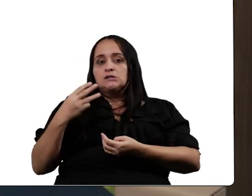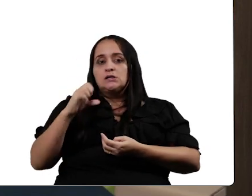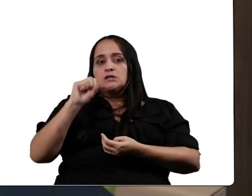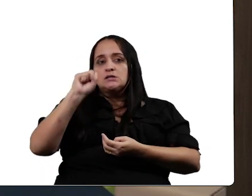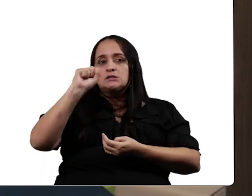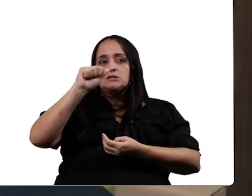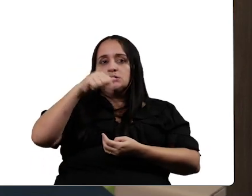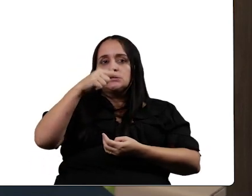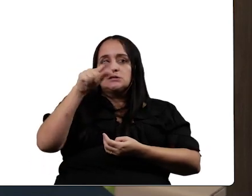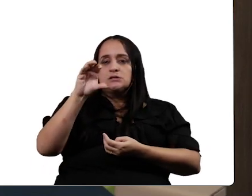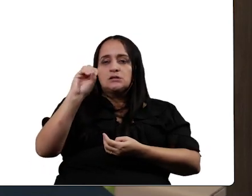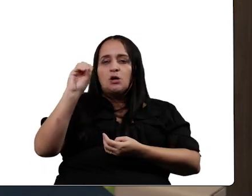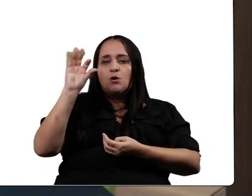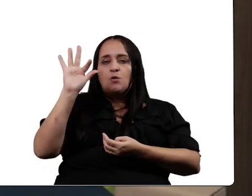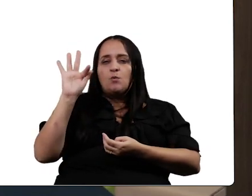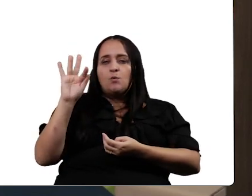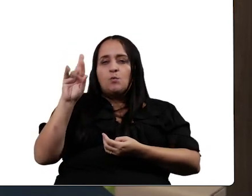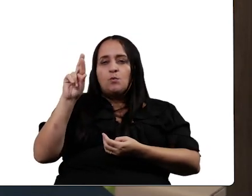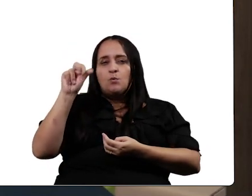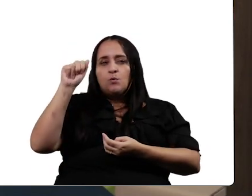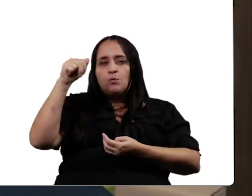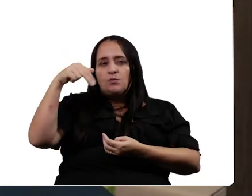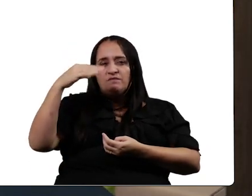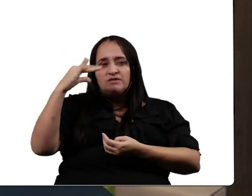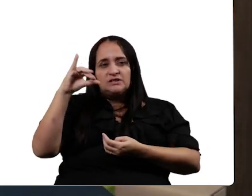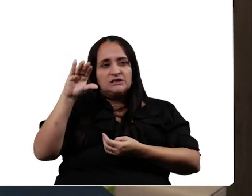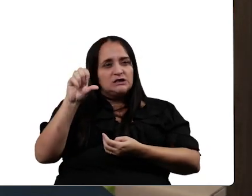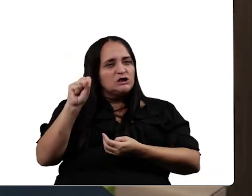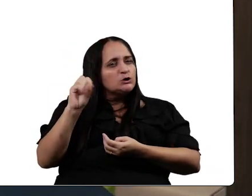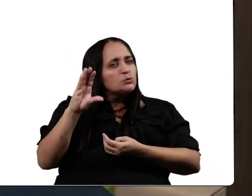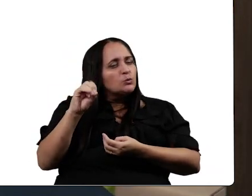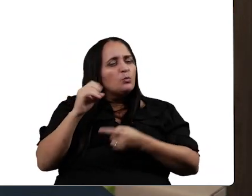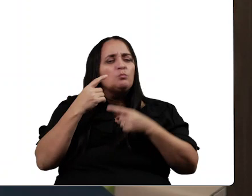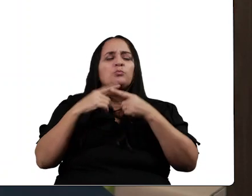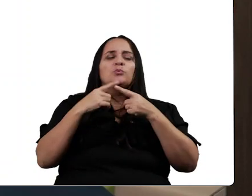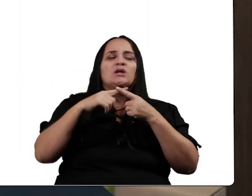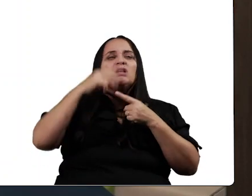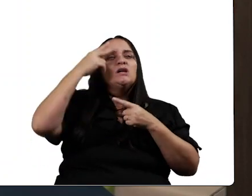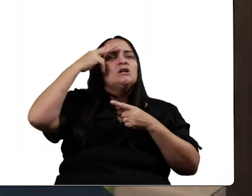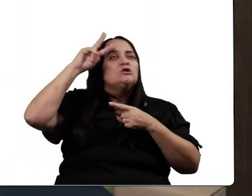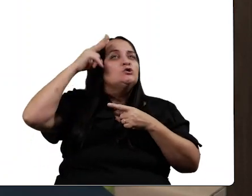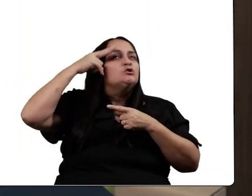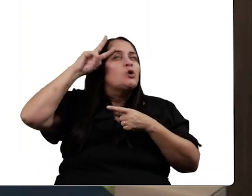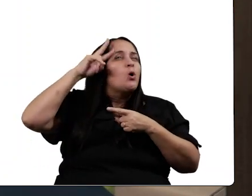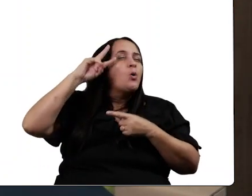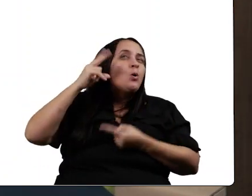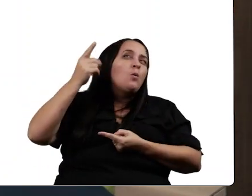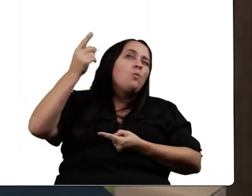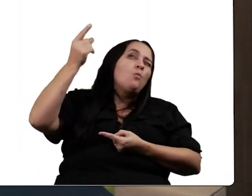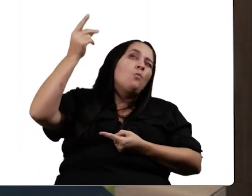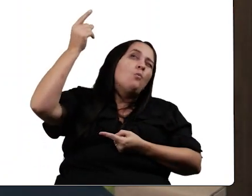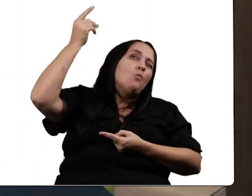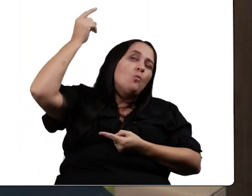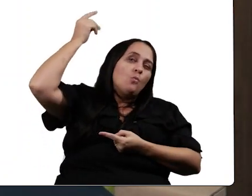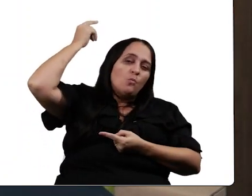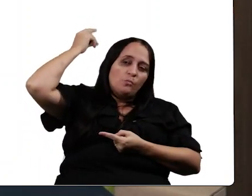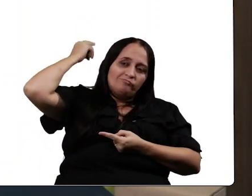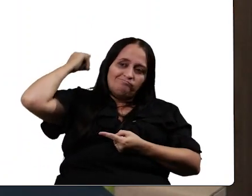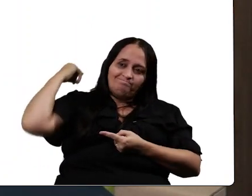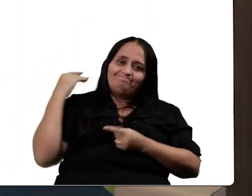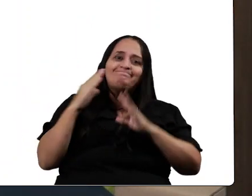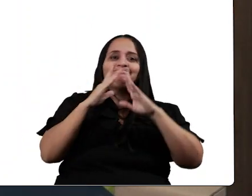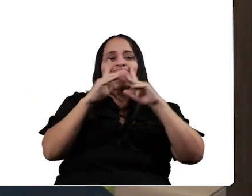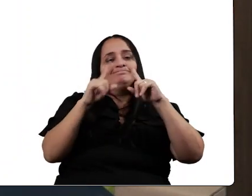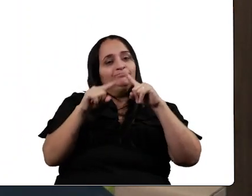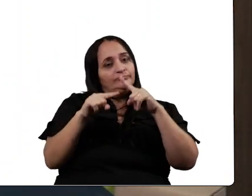Porque são igrejas muito antigas que contam a história da nossa cidade. E olha que a igreja de